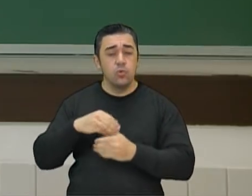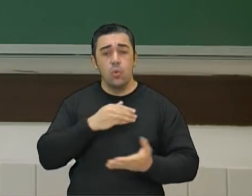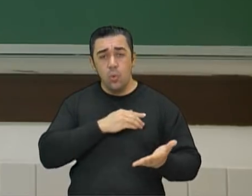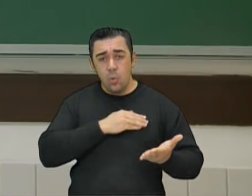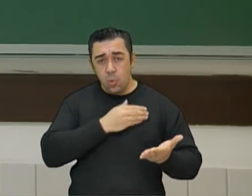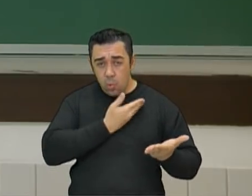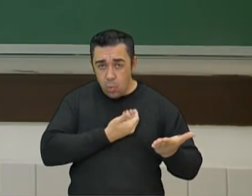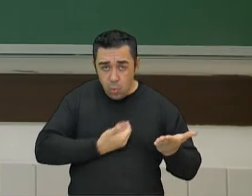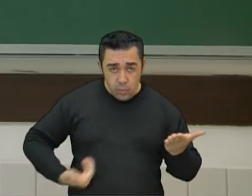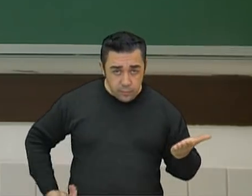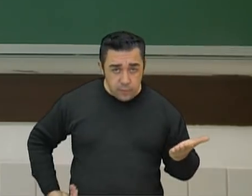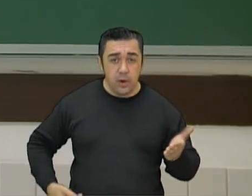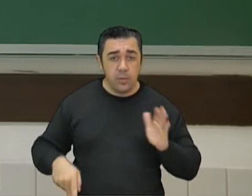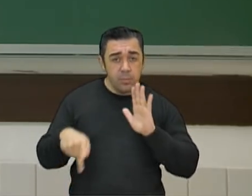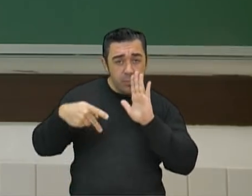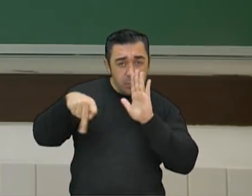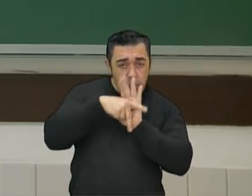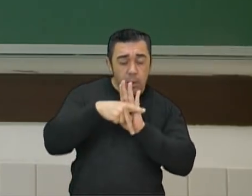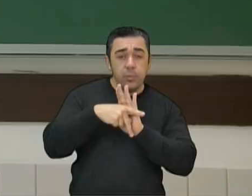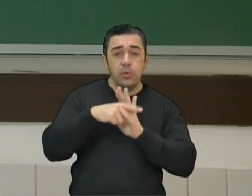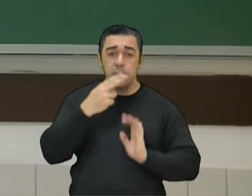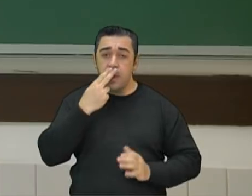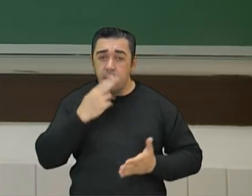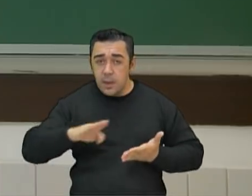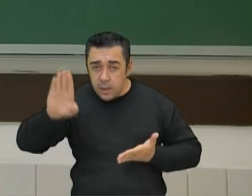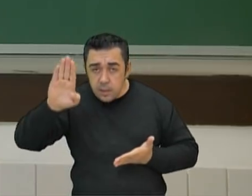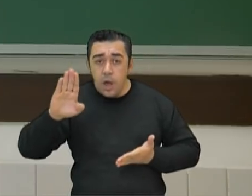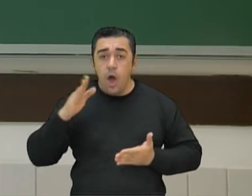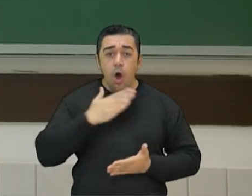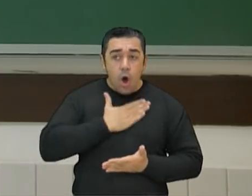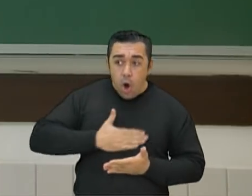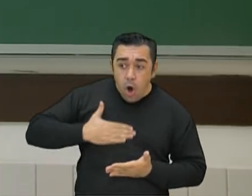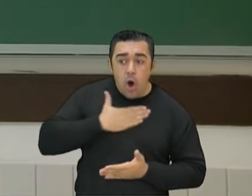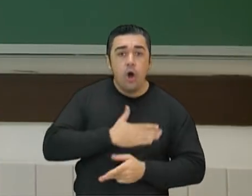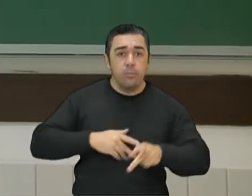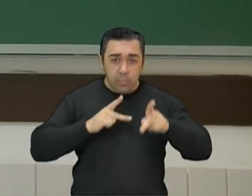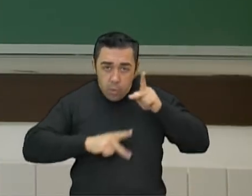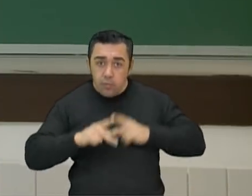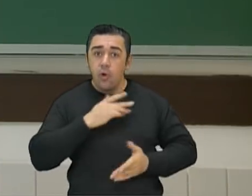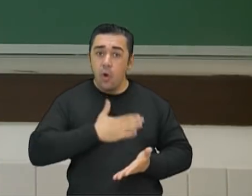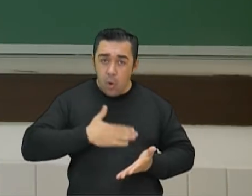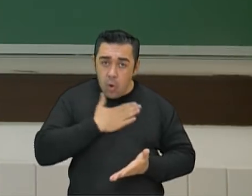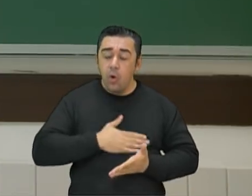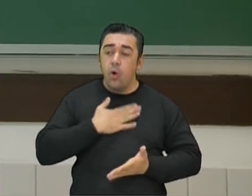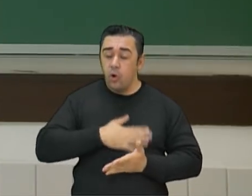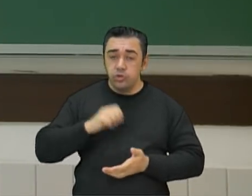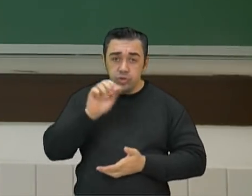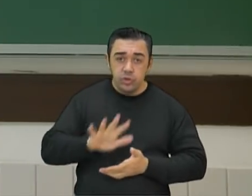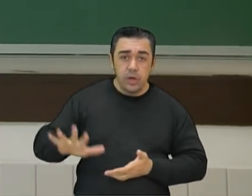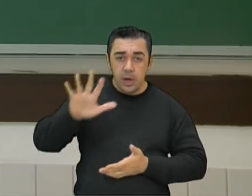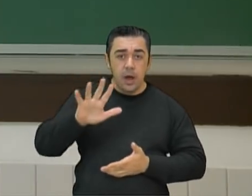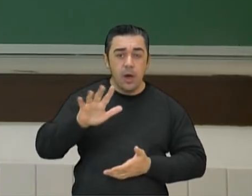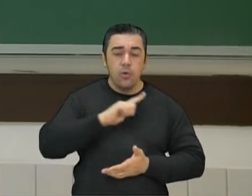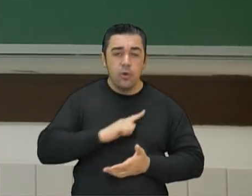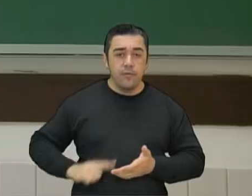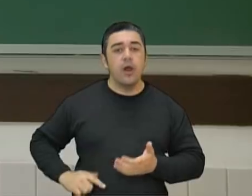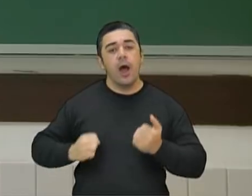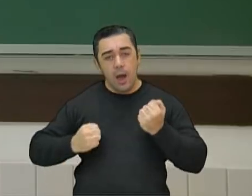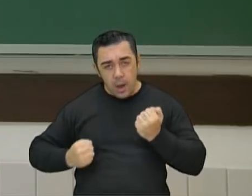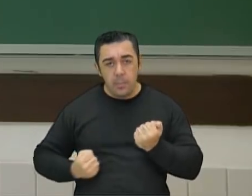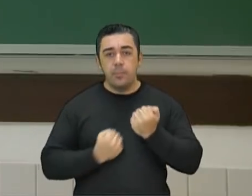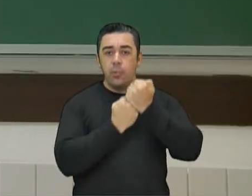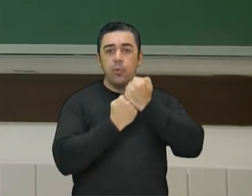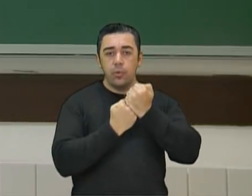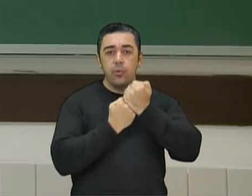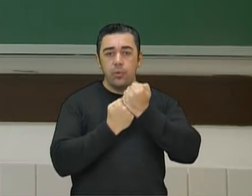então, fizeram a população gostar do que estava vendo em relação geral ao governo do Hitler e apoiar as